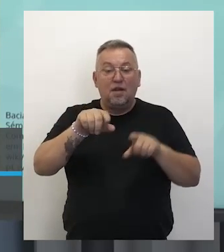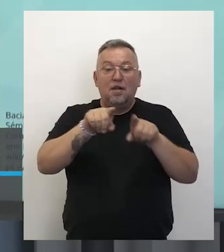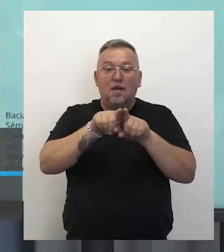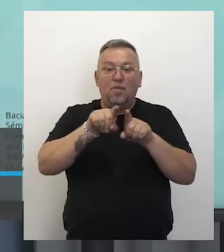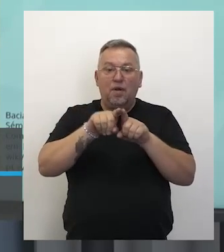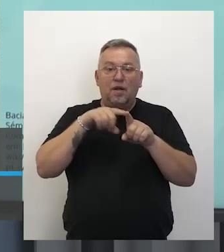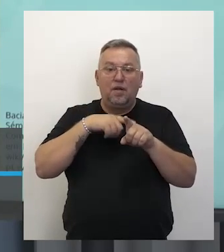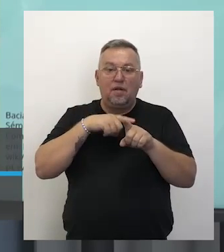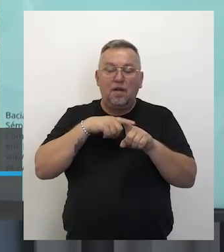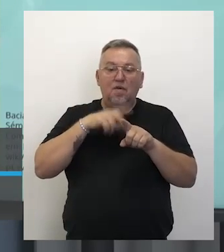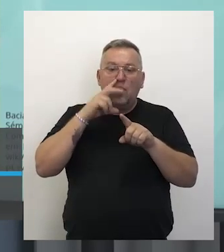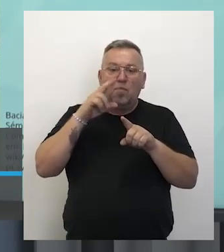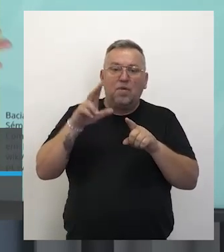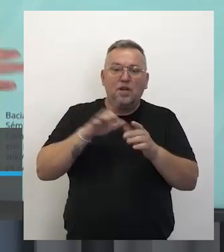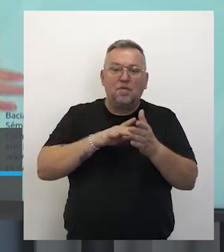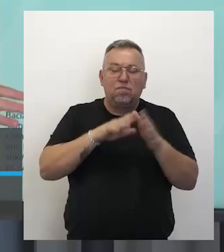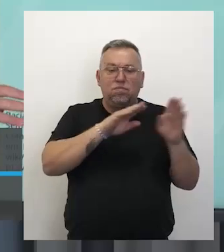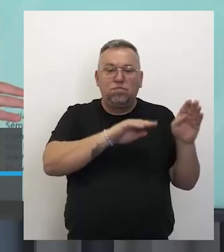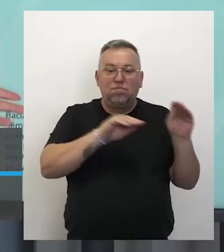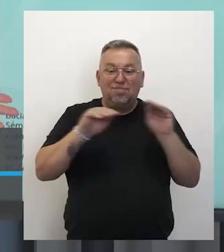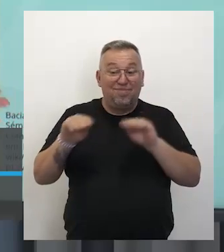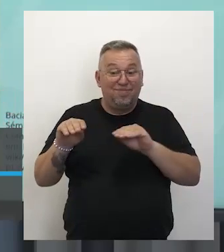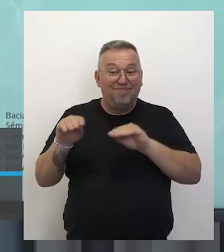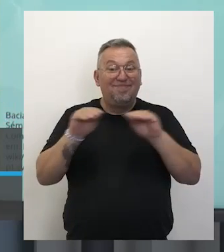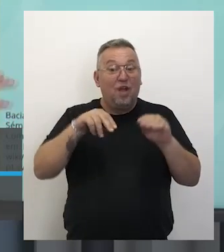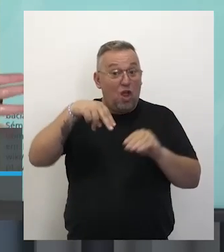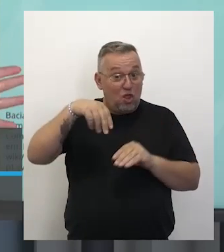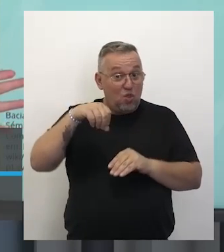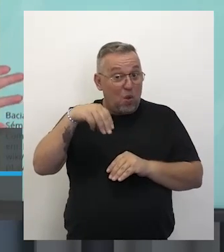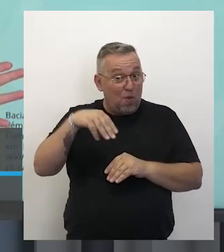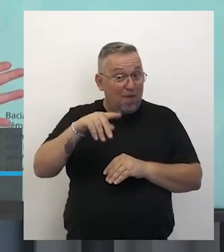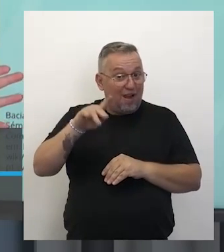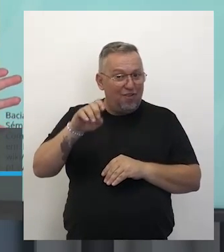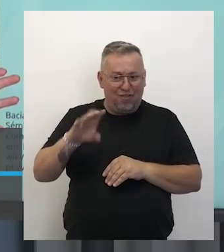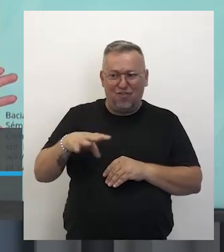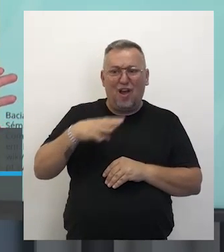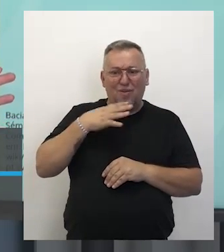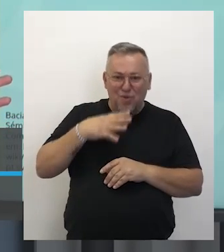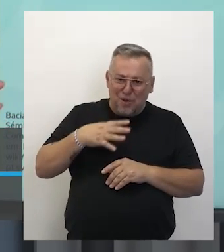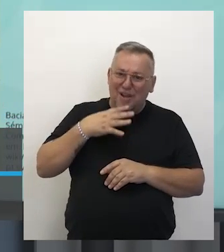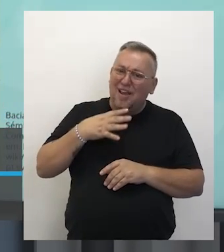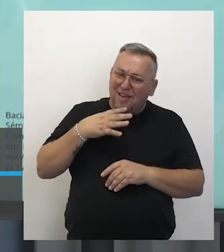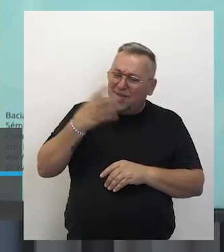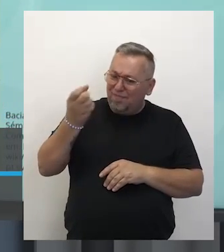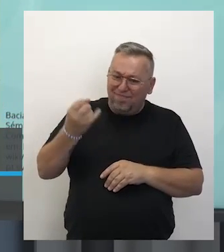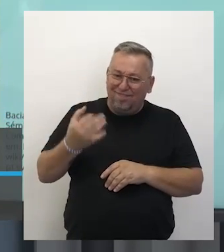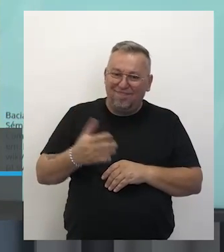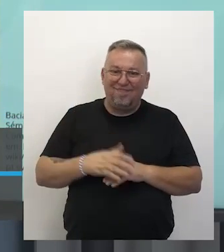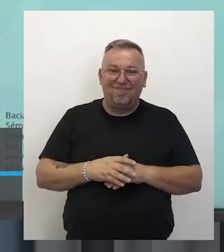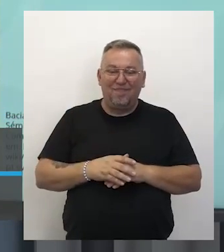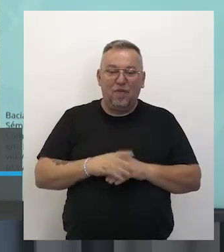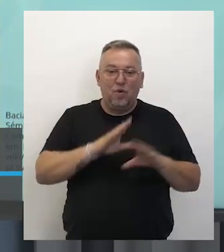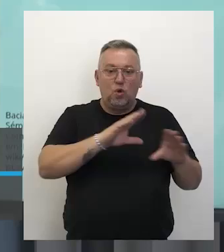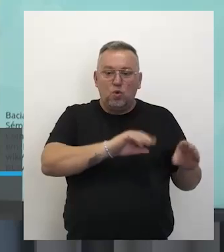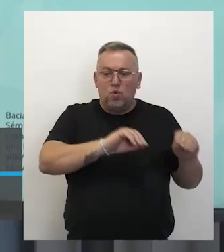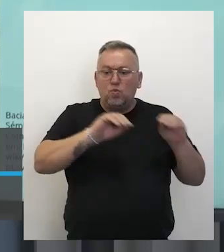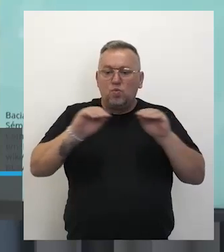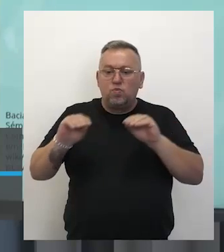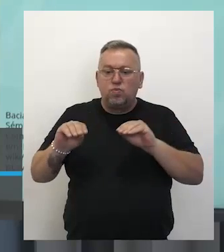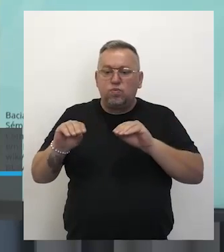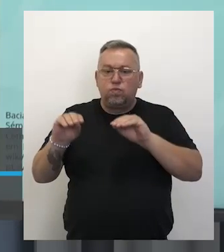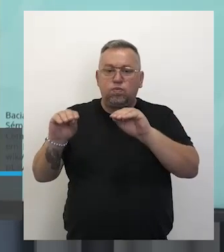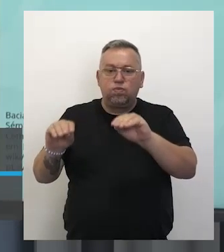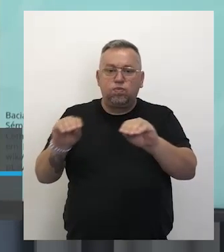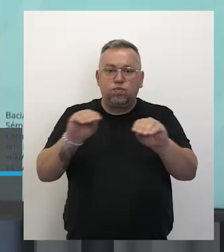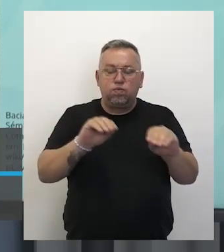ali como nômades. Ó, nômades vocês já conhecem, nem preciso mais explicar esse termo, né? Então, eles estavam ali nômades,